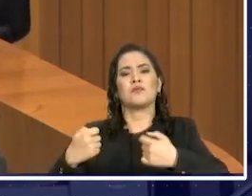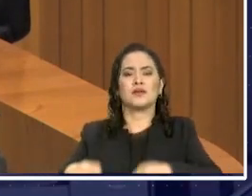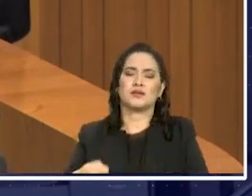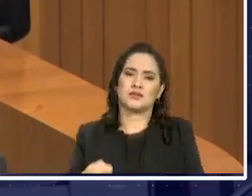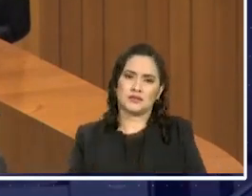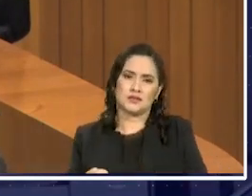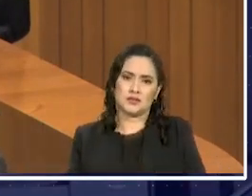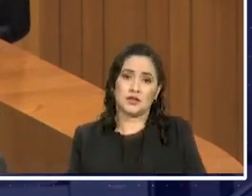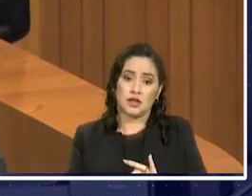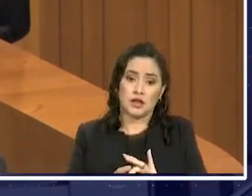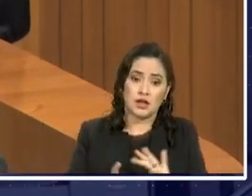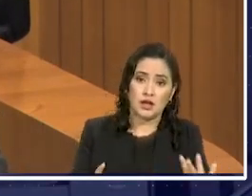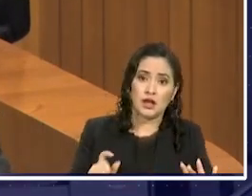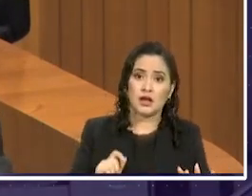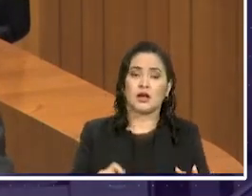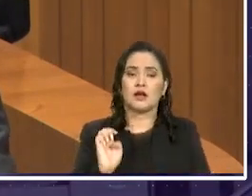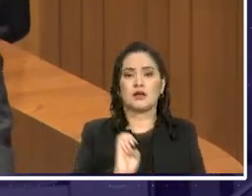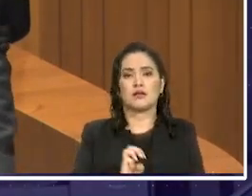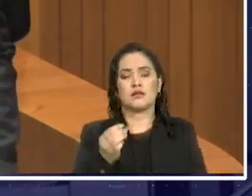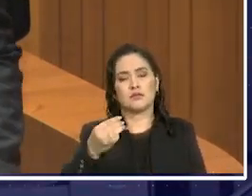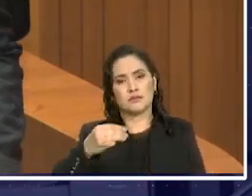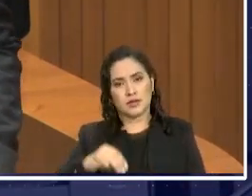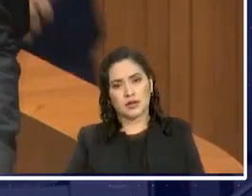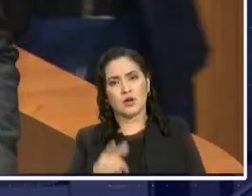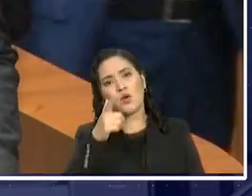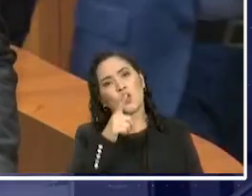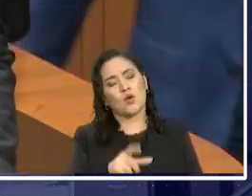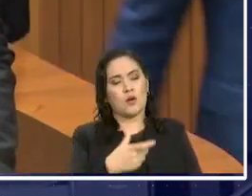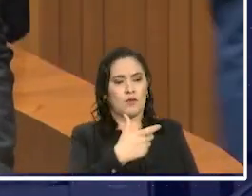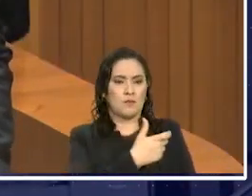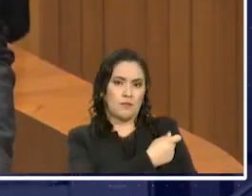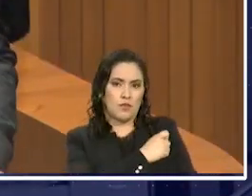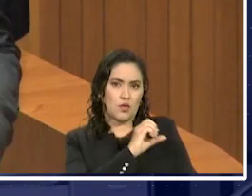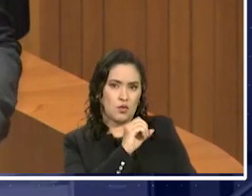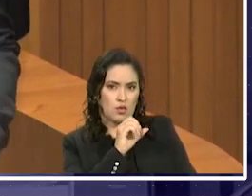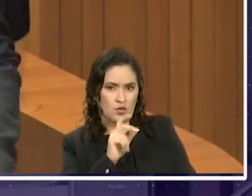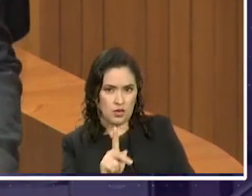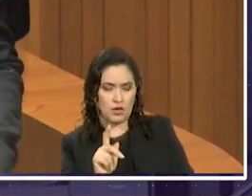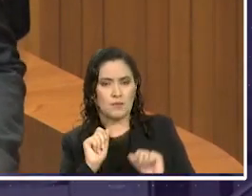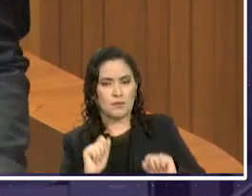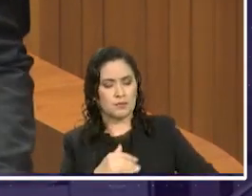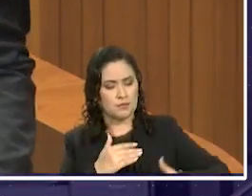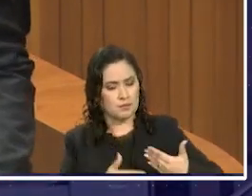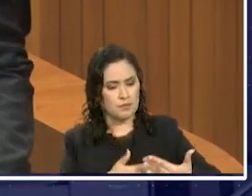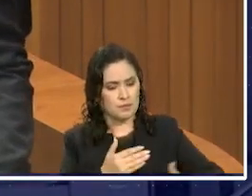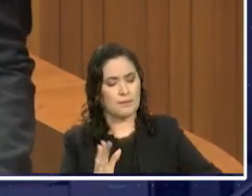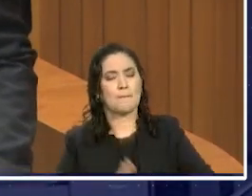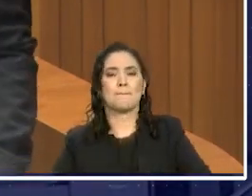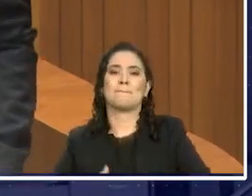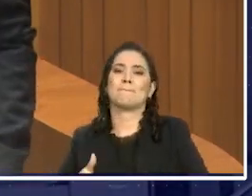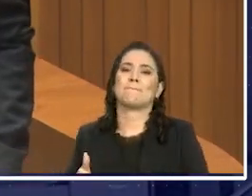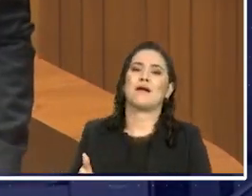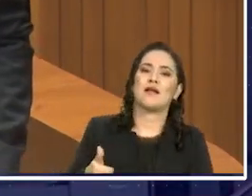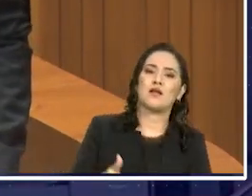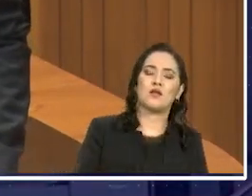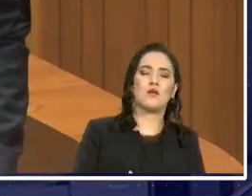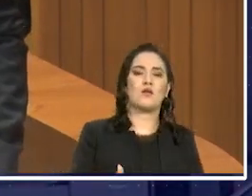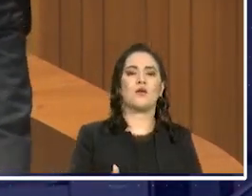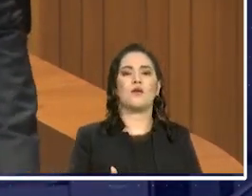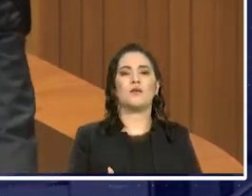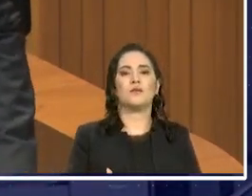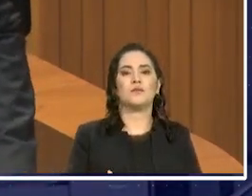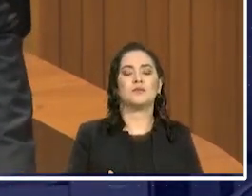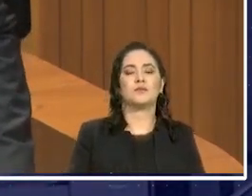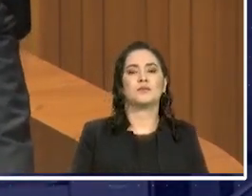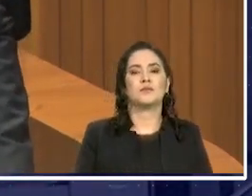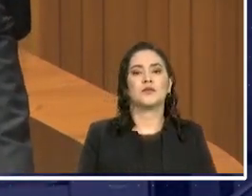destacando novos investimentos anunciados pelo governador Carlos Brandão em solenidade realizada nesta semana. O Maranhão já cumpriu